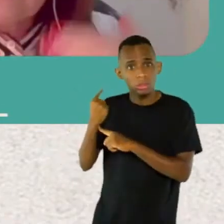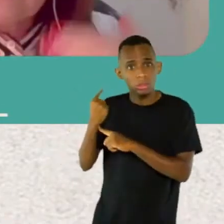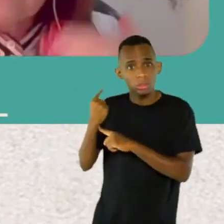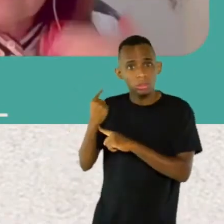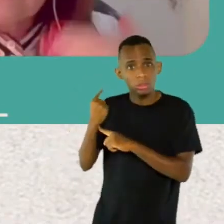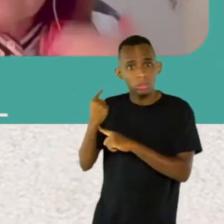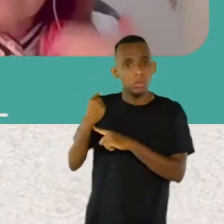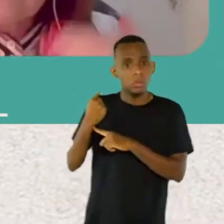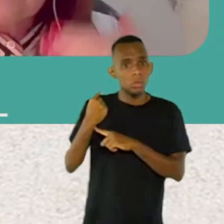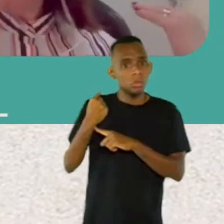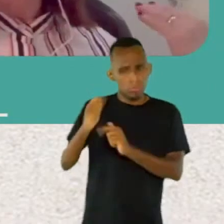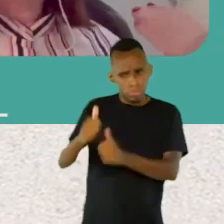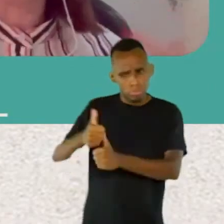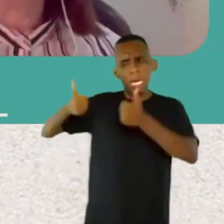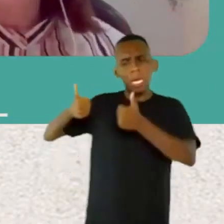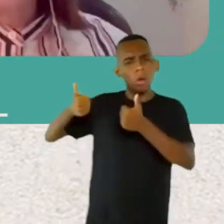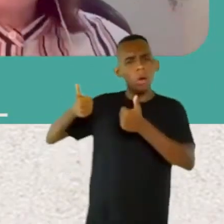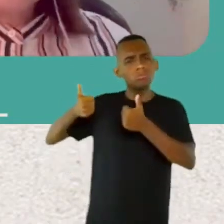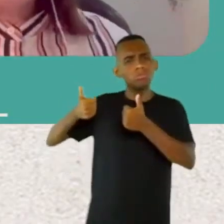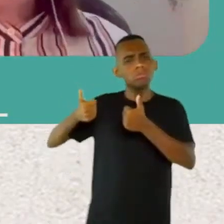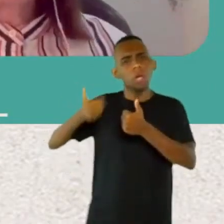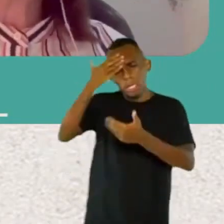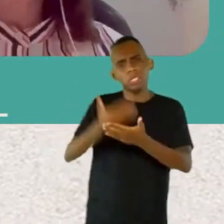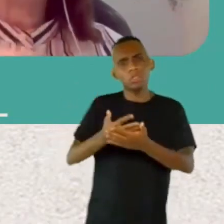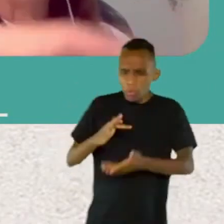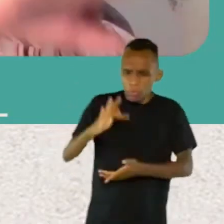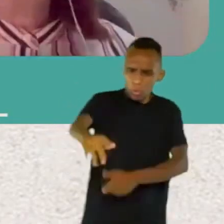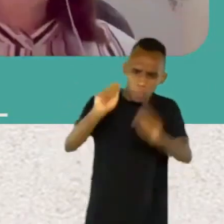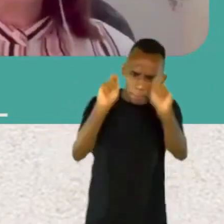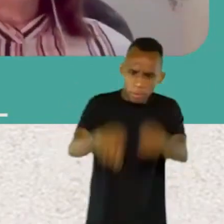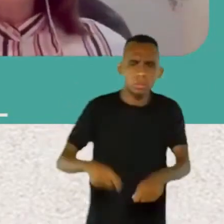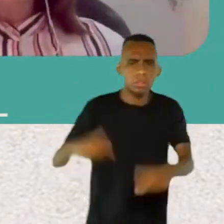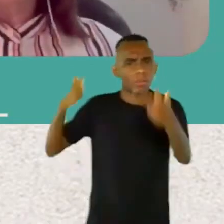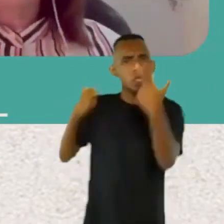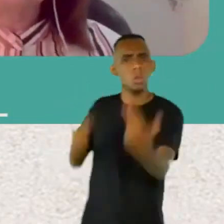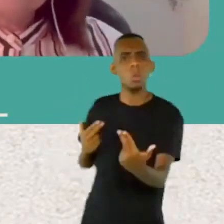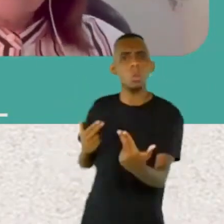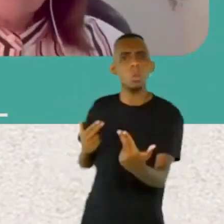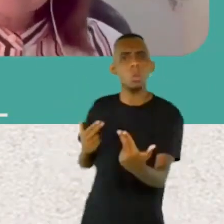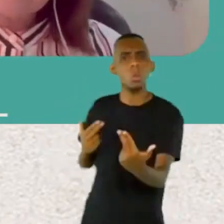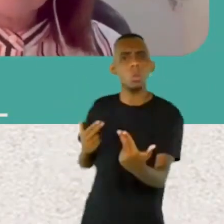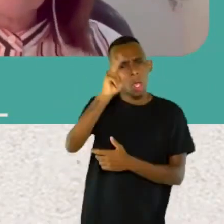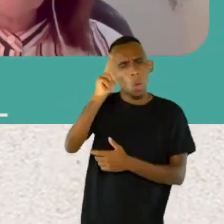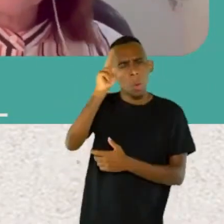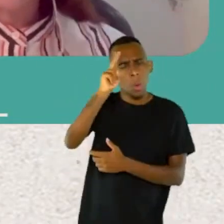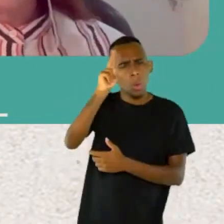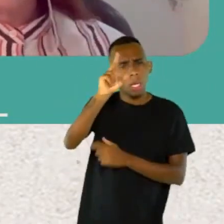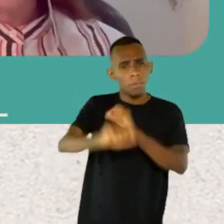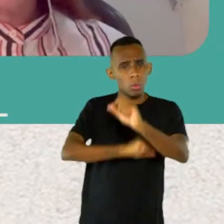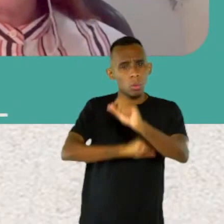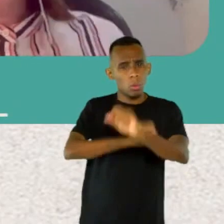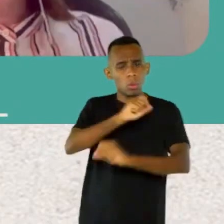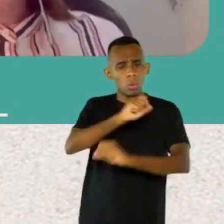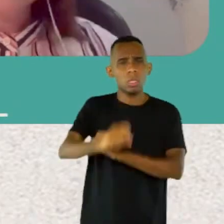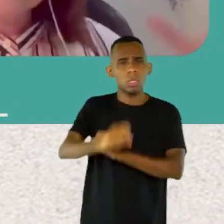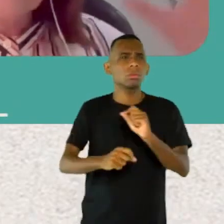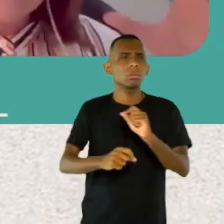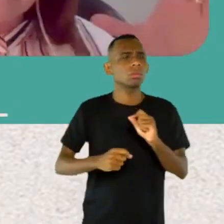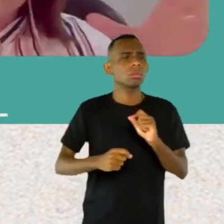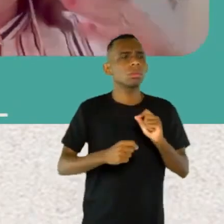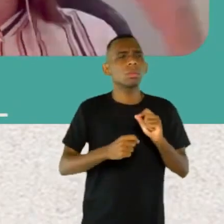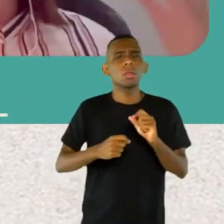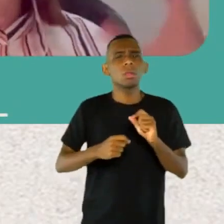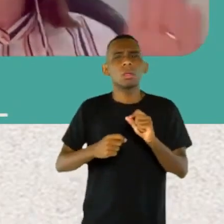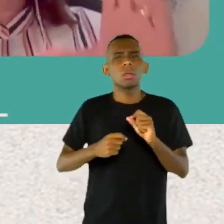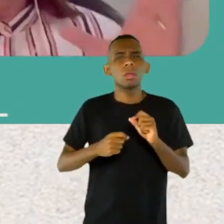e isso muito recentemente, né? Eu me lembro de estar fazendo tour assim de lançamento dos meus romances com o Brasil